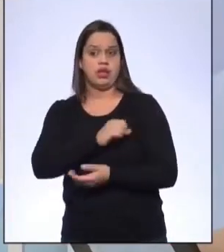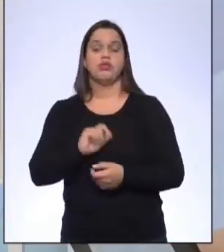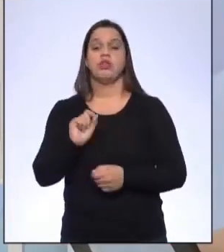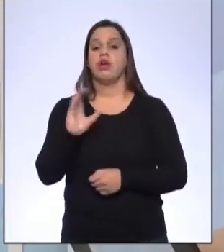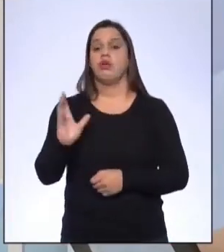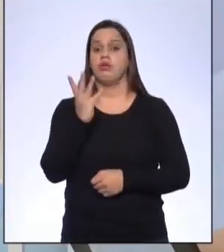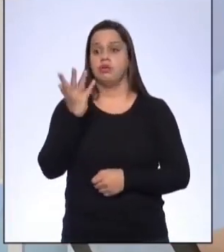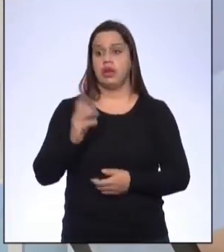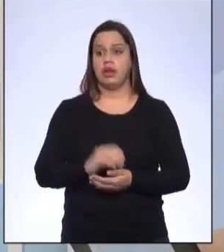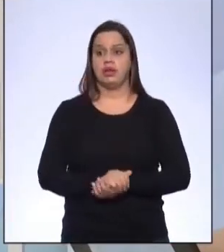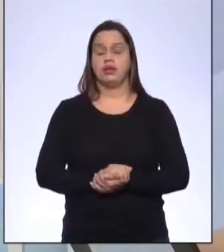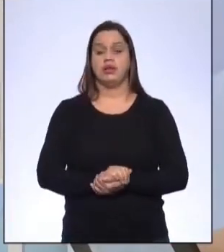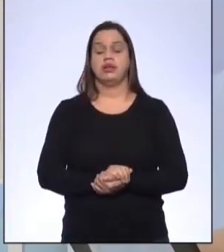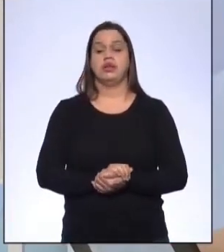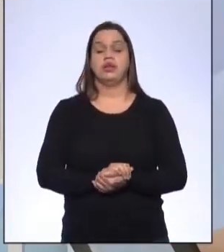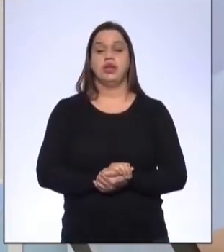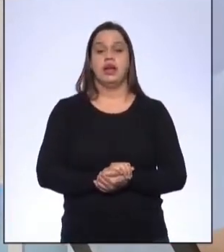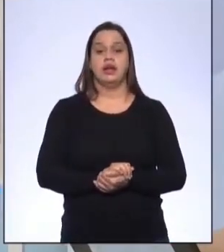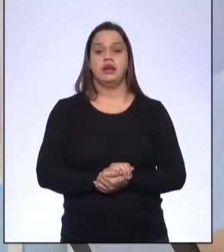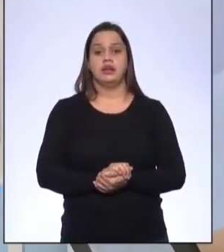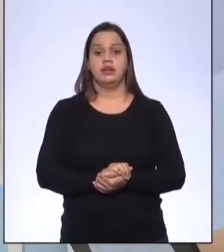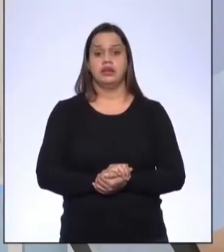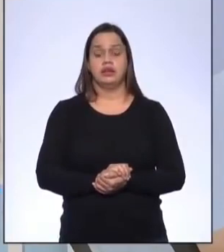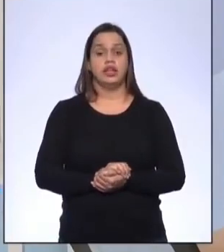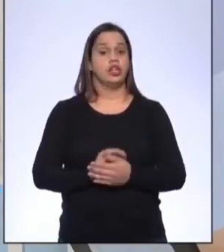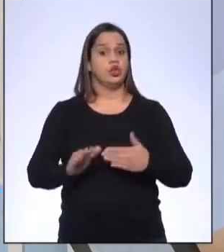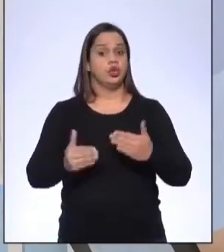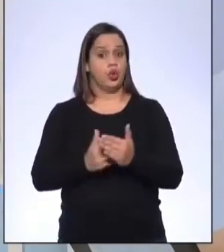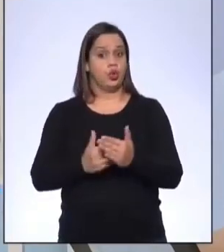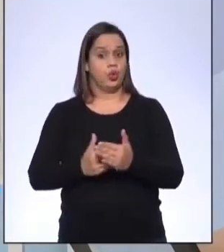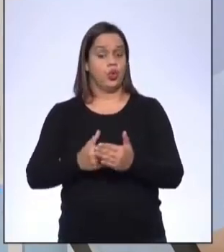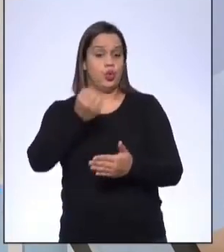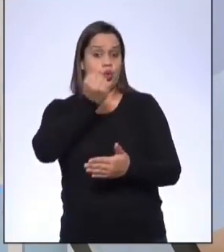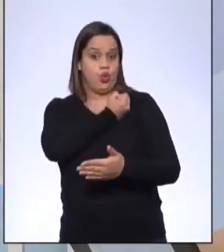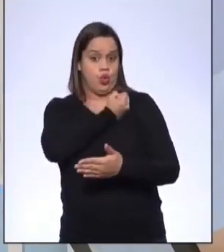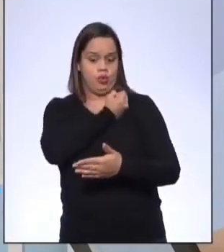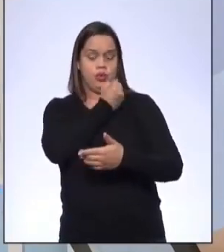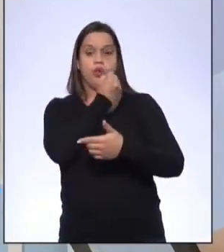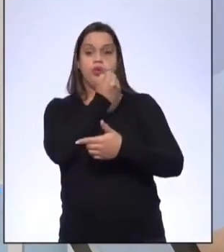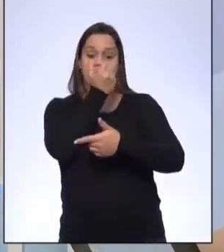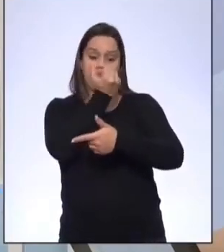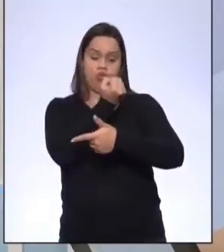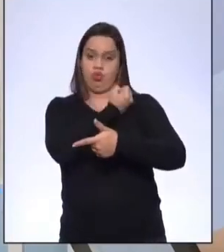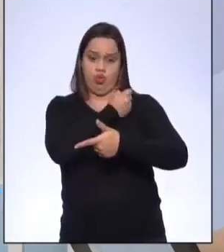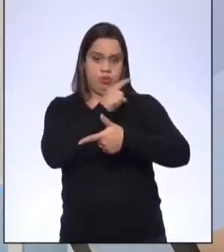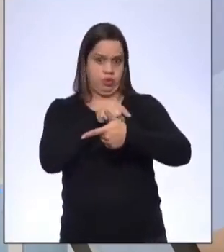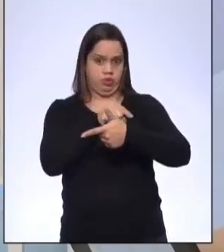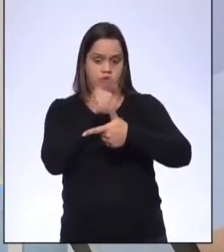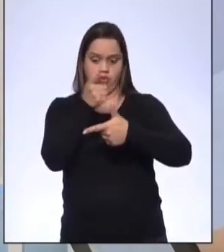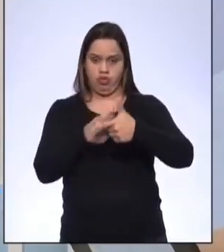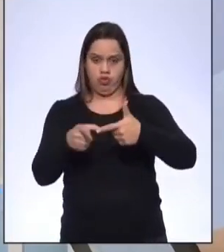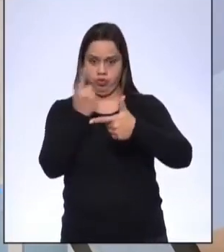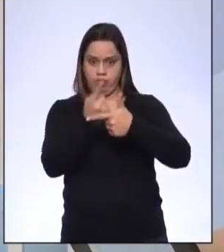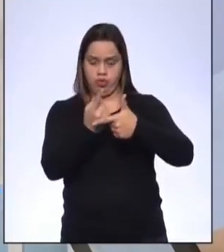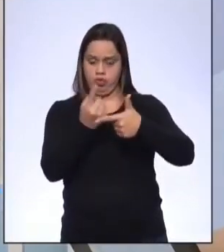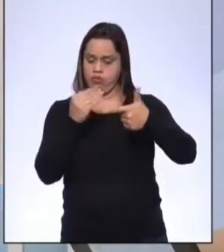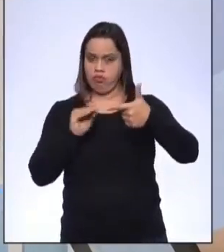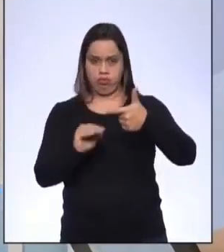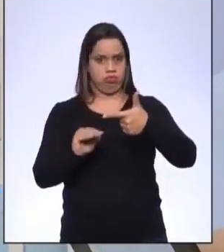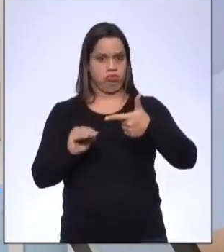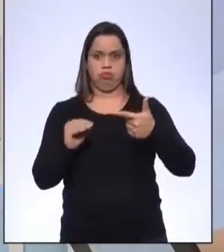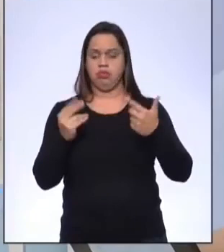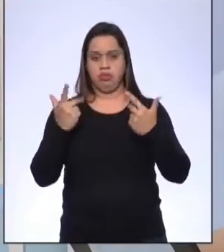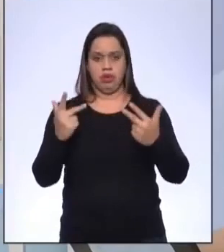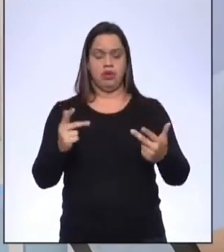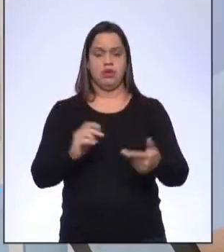gente falou justamente disso, né? Todo número dividido por 1, ele mesmo. Portanto, aqui teremos quanto?